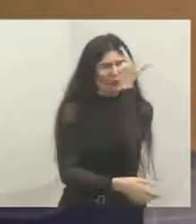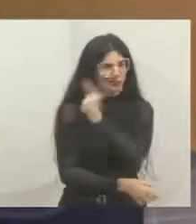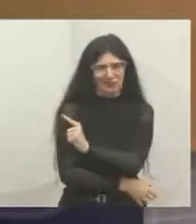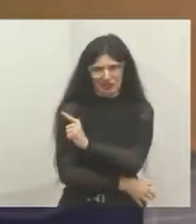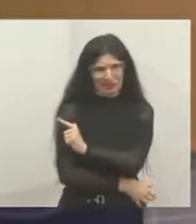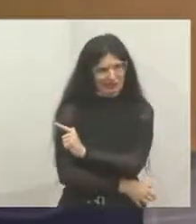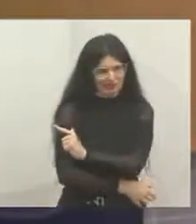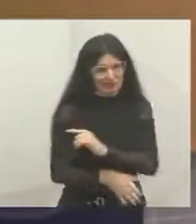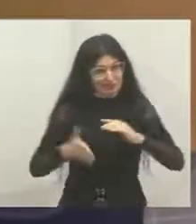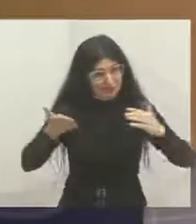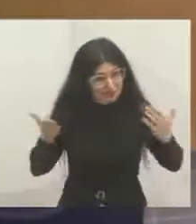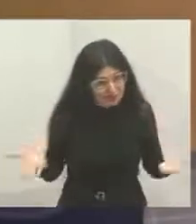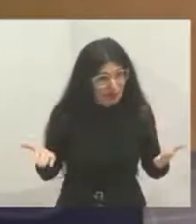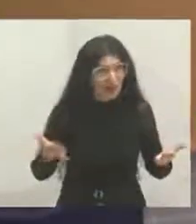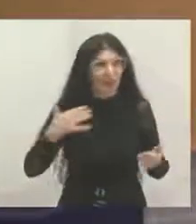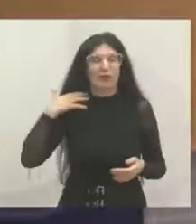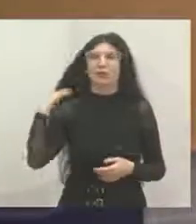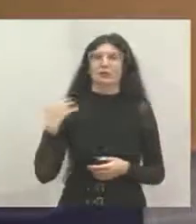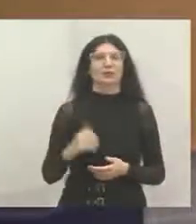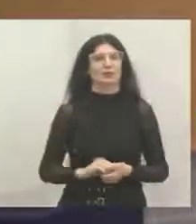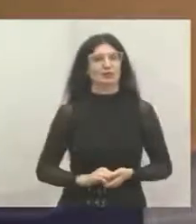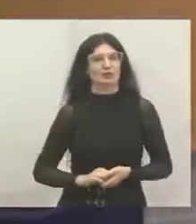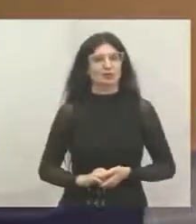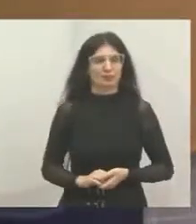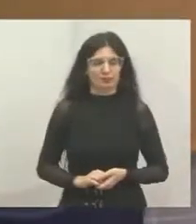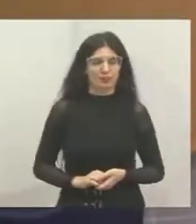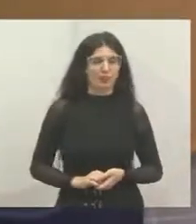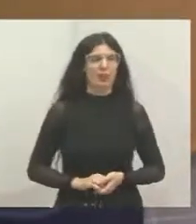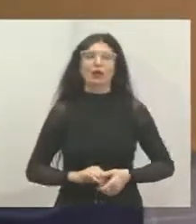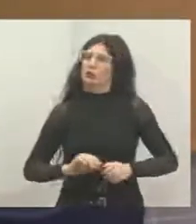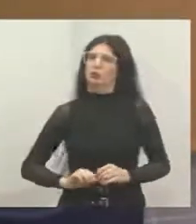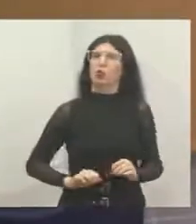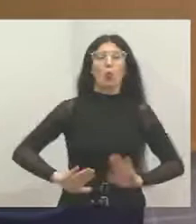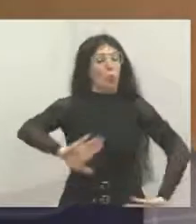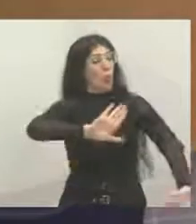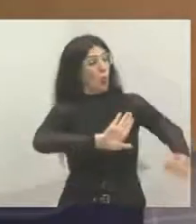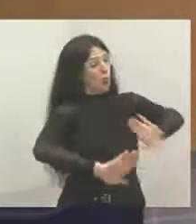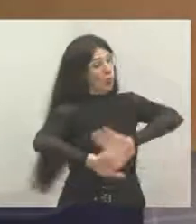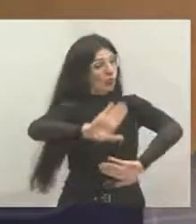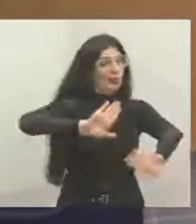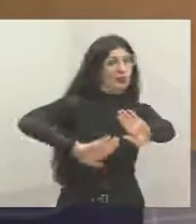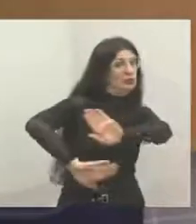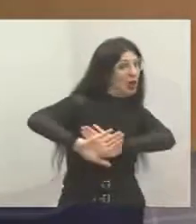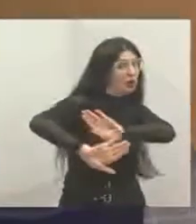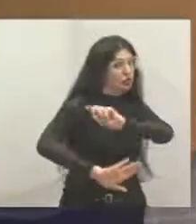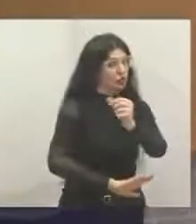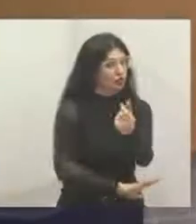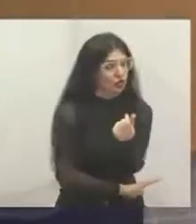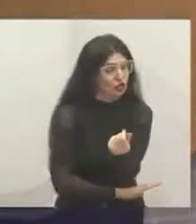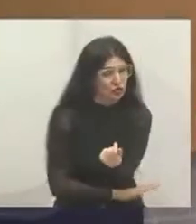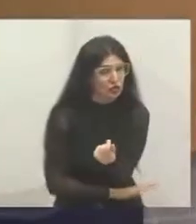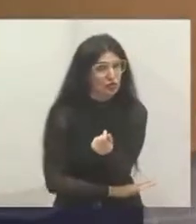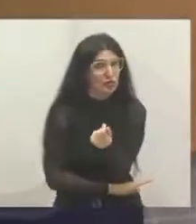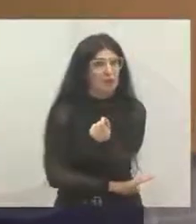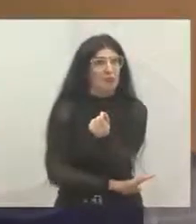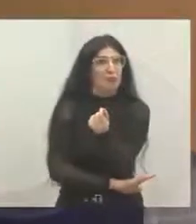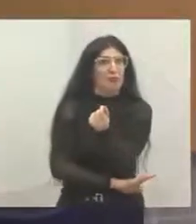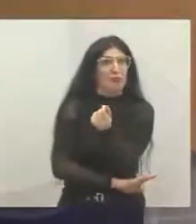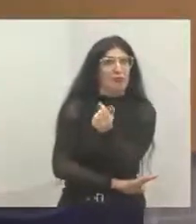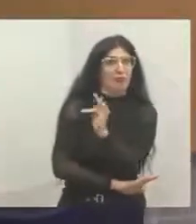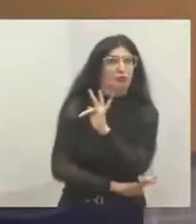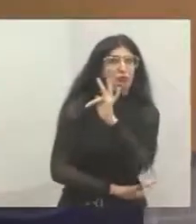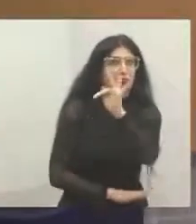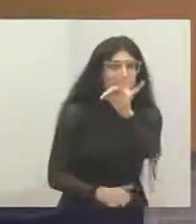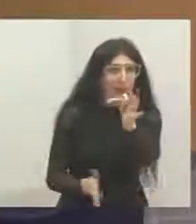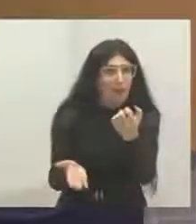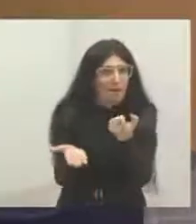é você fala assim que está tendo uma gordura, está tendo uma prudência para que nós não empenhamos um valor